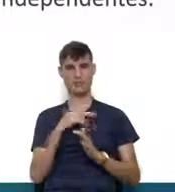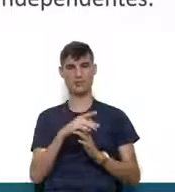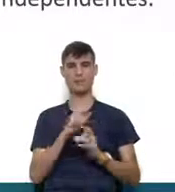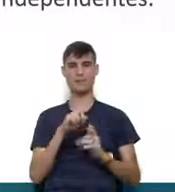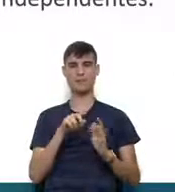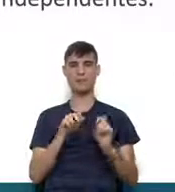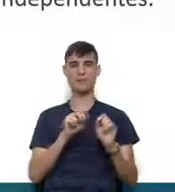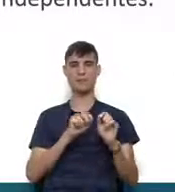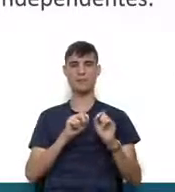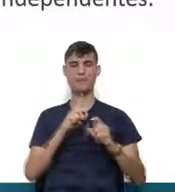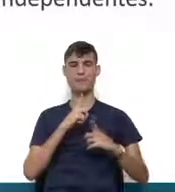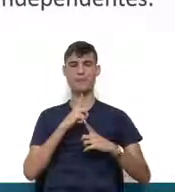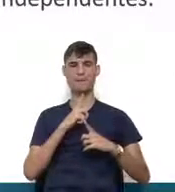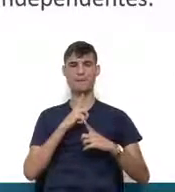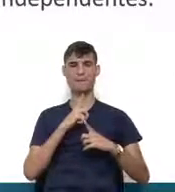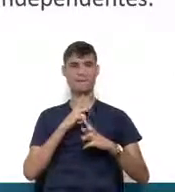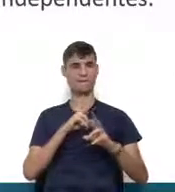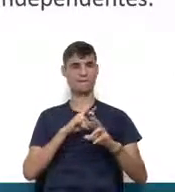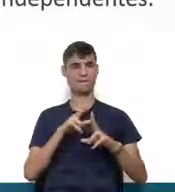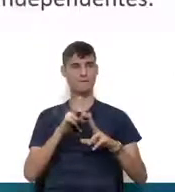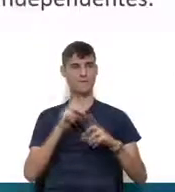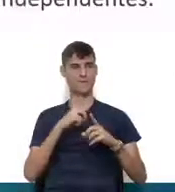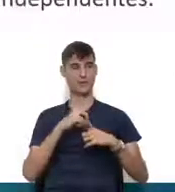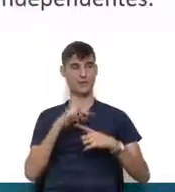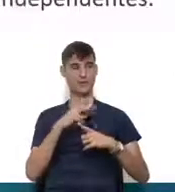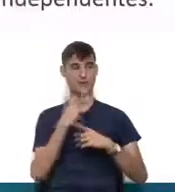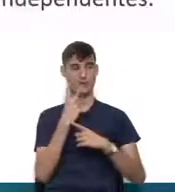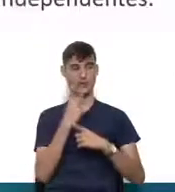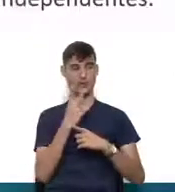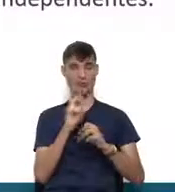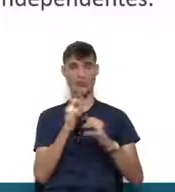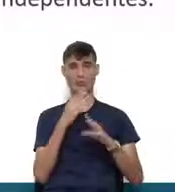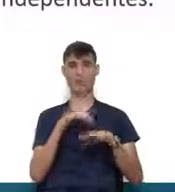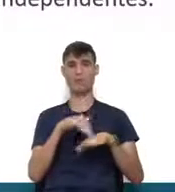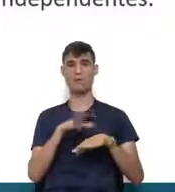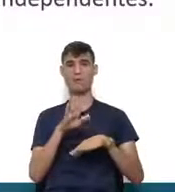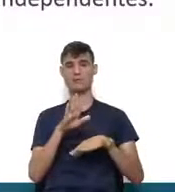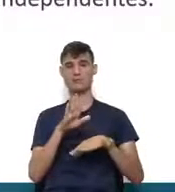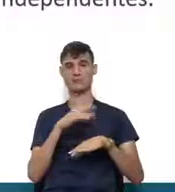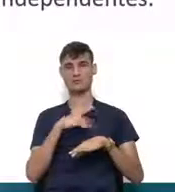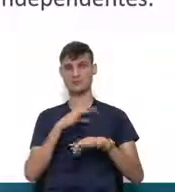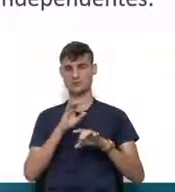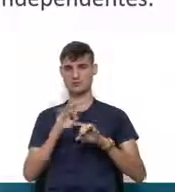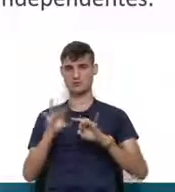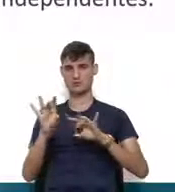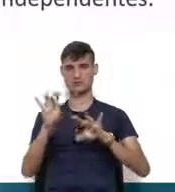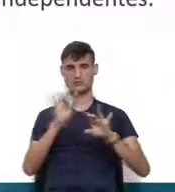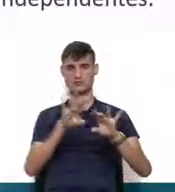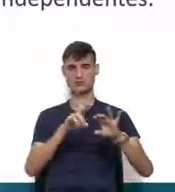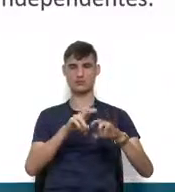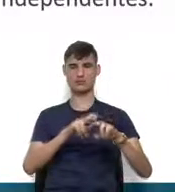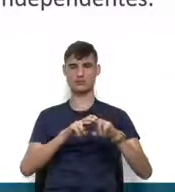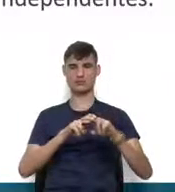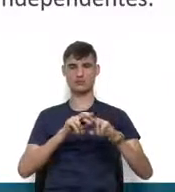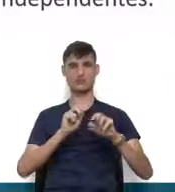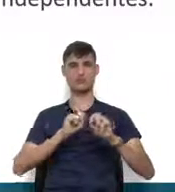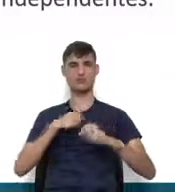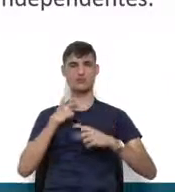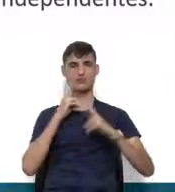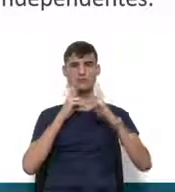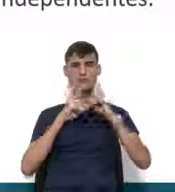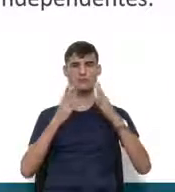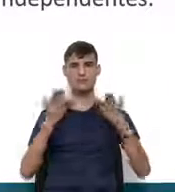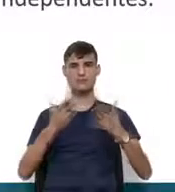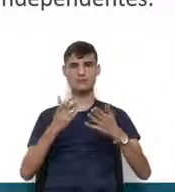gente chama de EDP. Vai depender de duas ou mais variáveis. Então, o que a gente pode